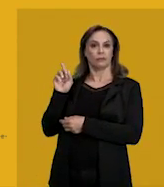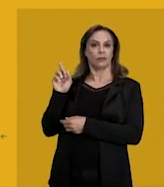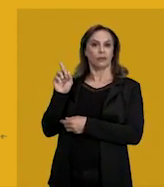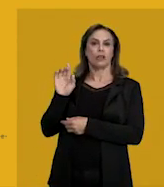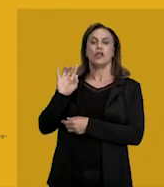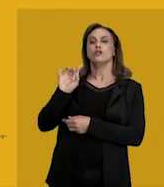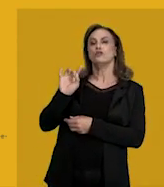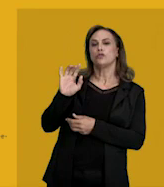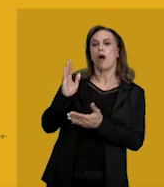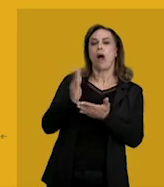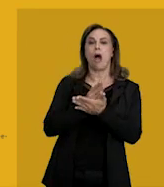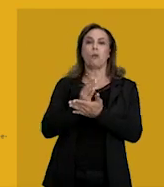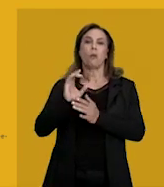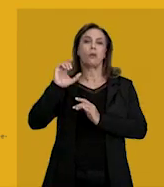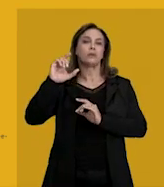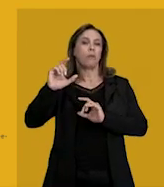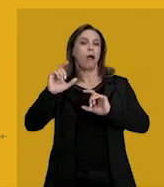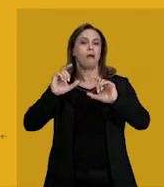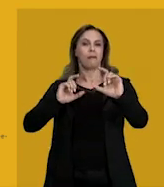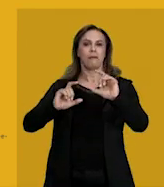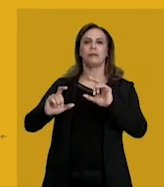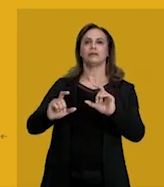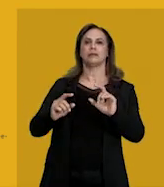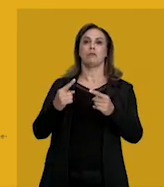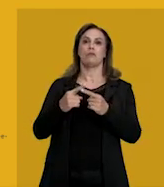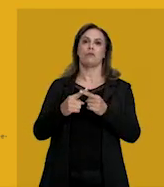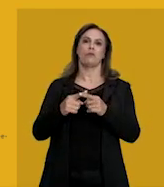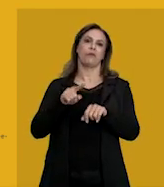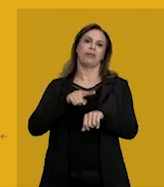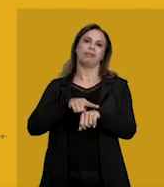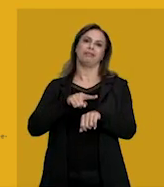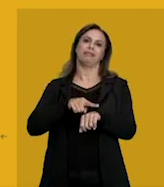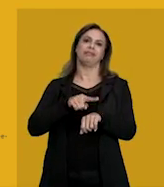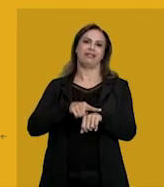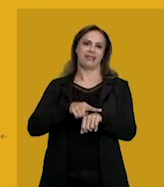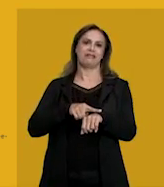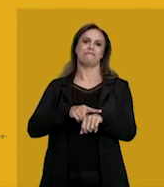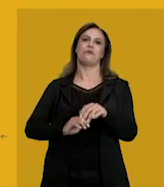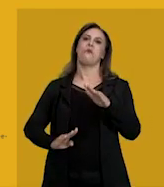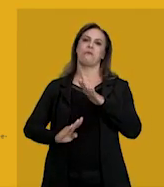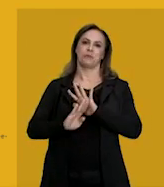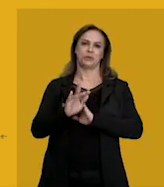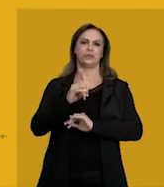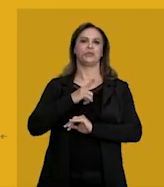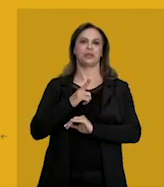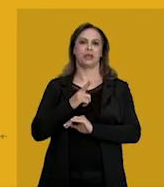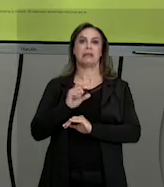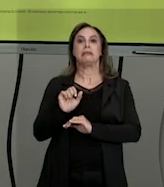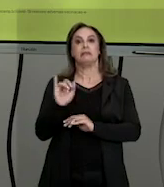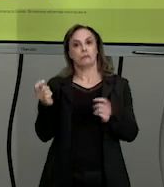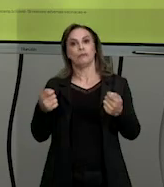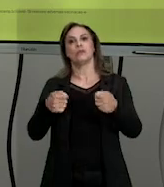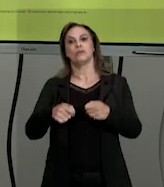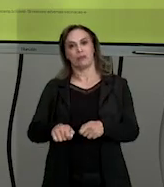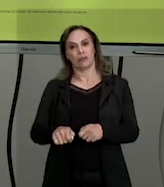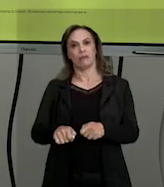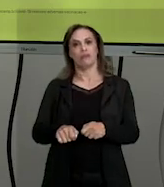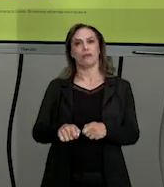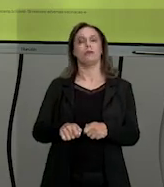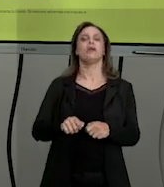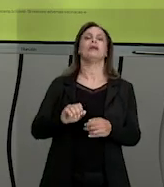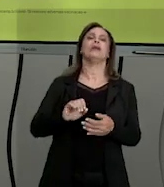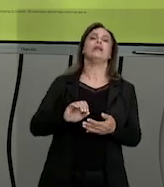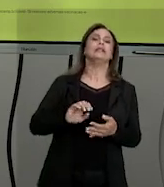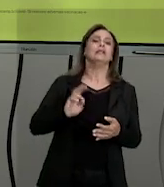apenas, porque o nosso tempo, infelizmente, é limitado. Se eu pudesse, eu ficava a manhã toda, né, falando aqui com vocês. Então, se você quiser ver esse